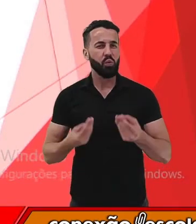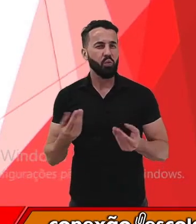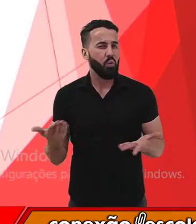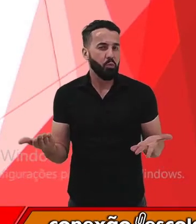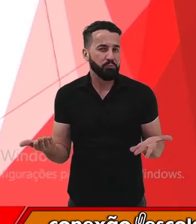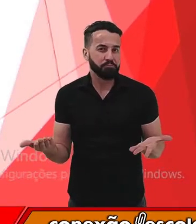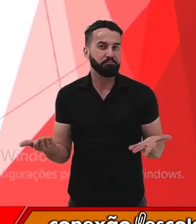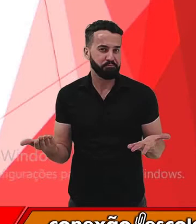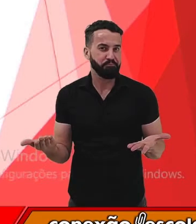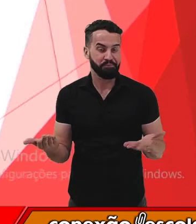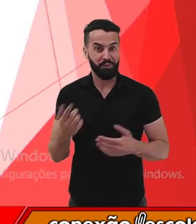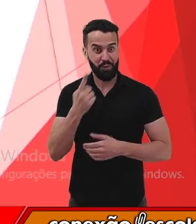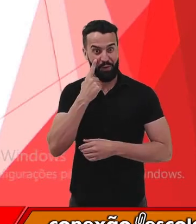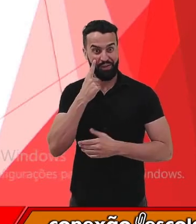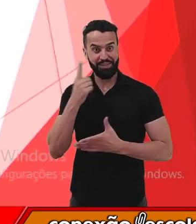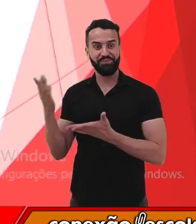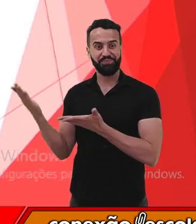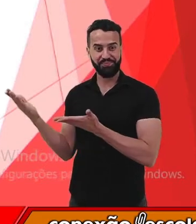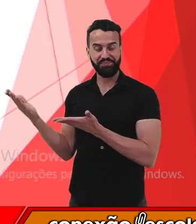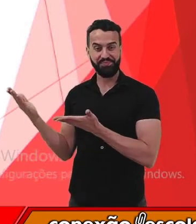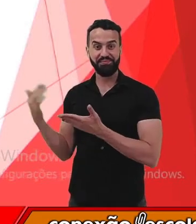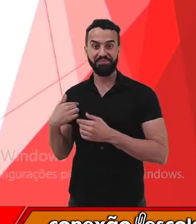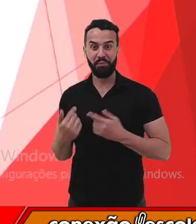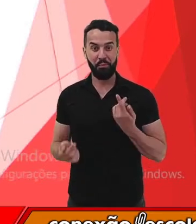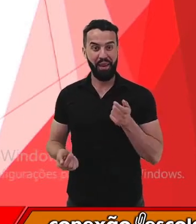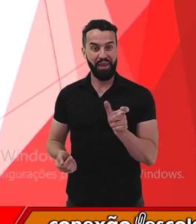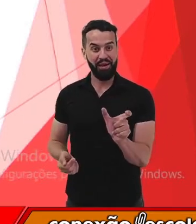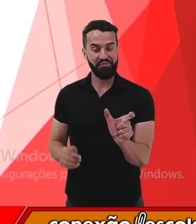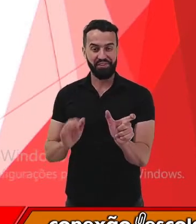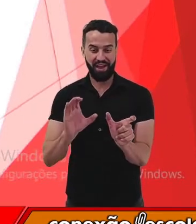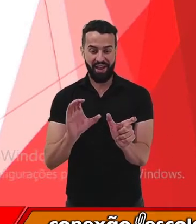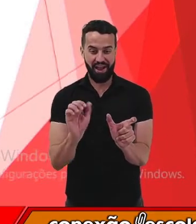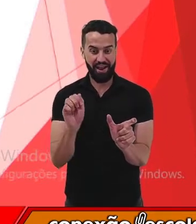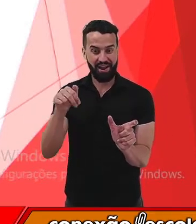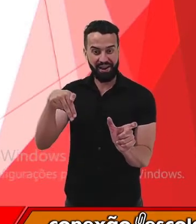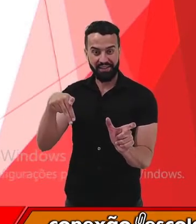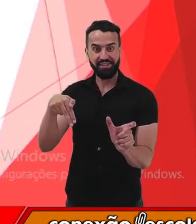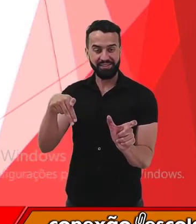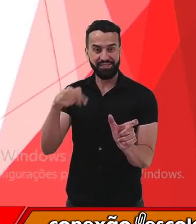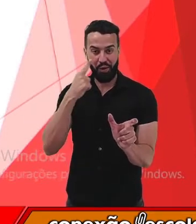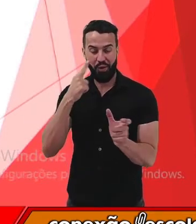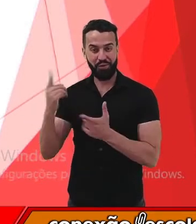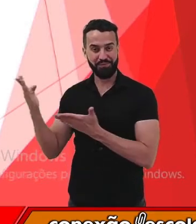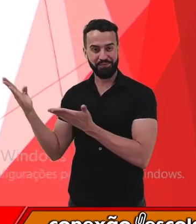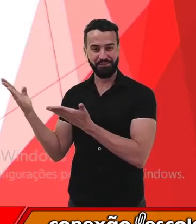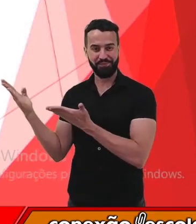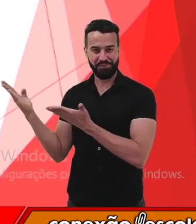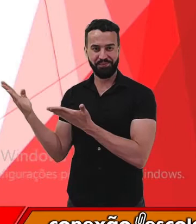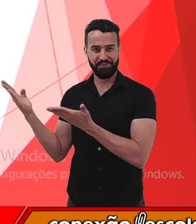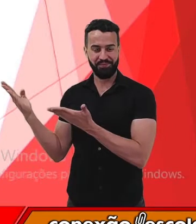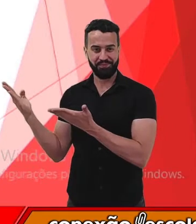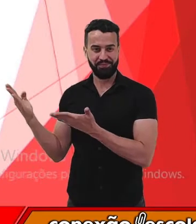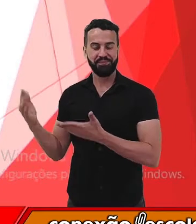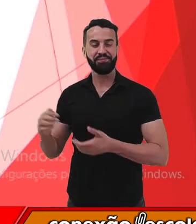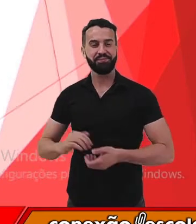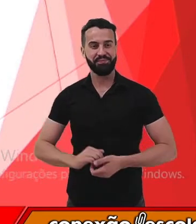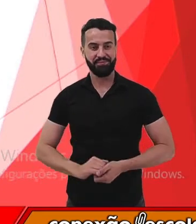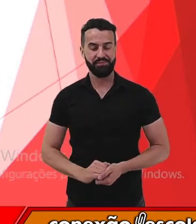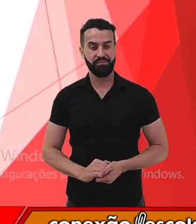nós utilizamos essa palavrinha aqui, que é o can, certo? O can. E